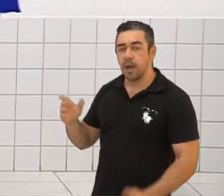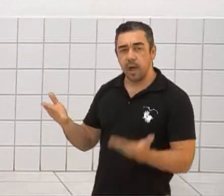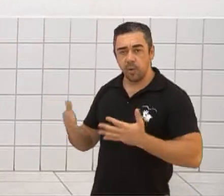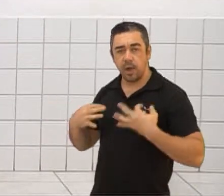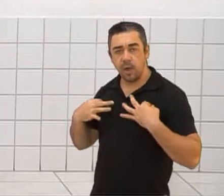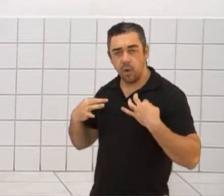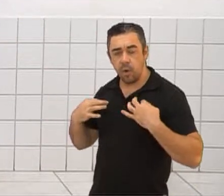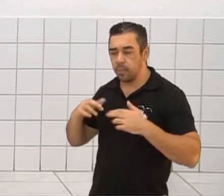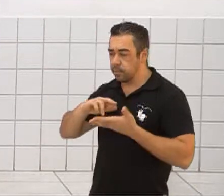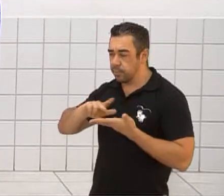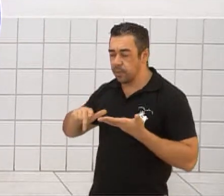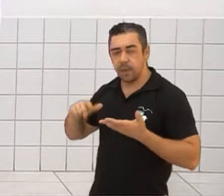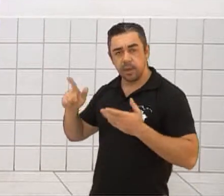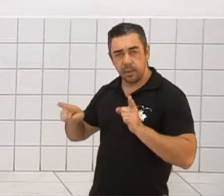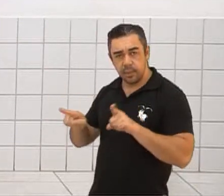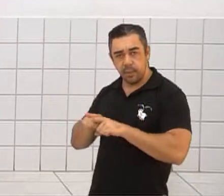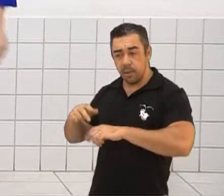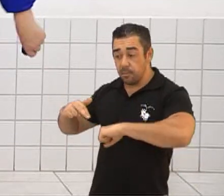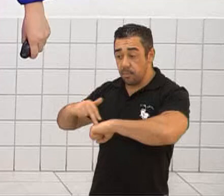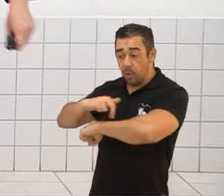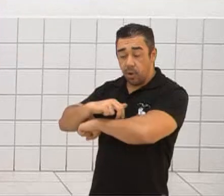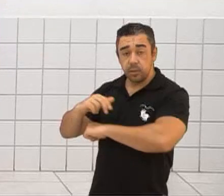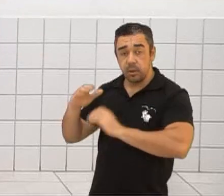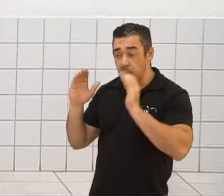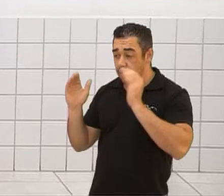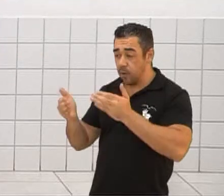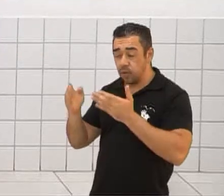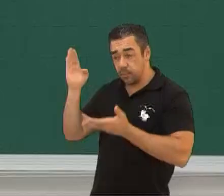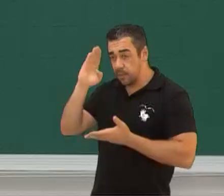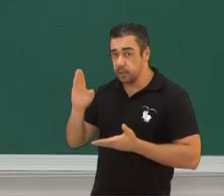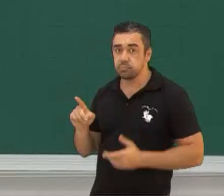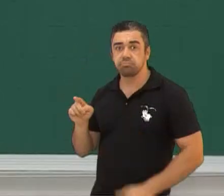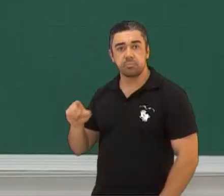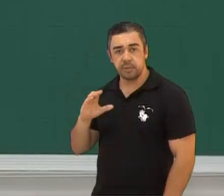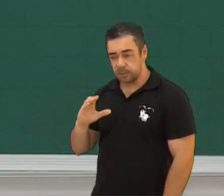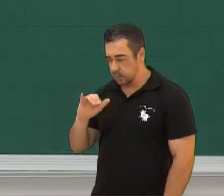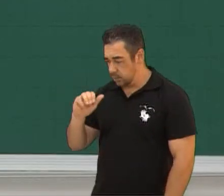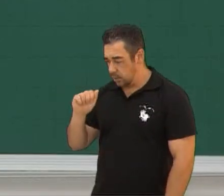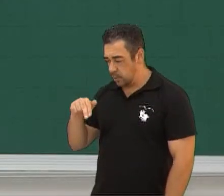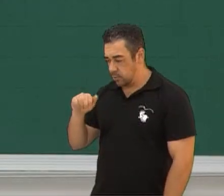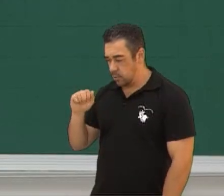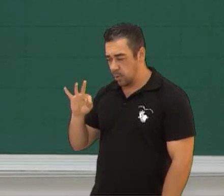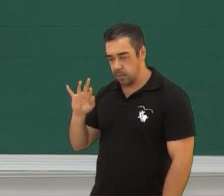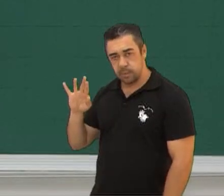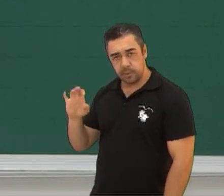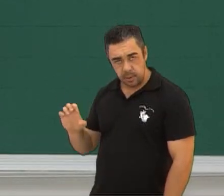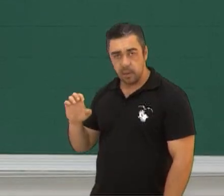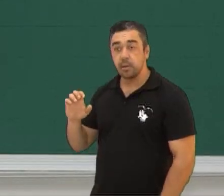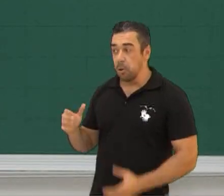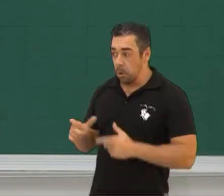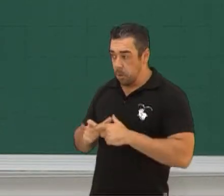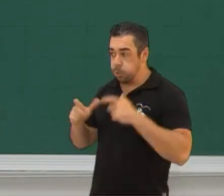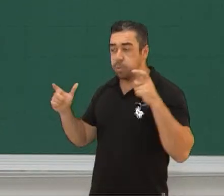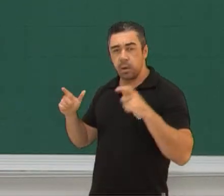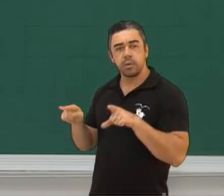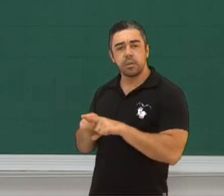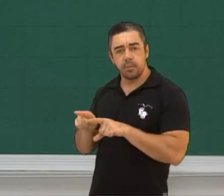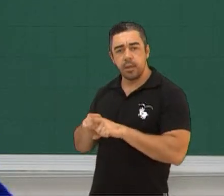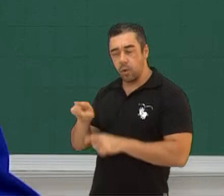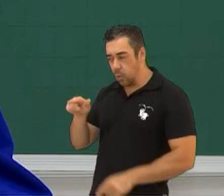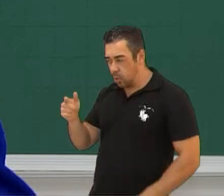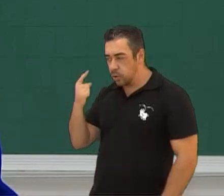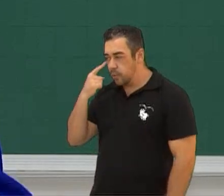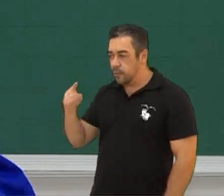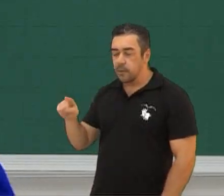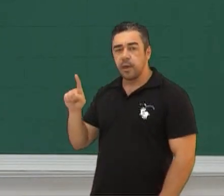moda também, dentro do cenário brasileiro, a Cianorte está com muita força, crescendo cada vez mais, além de outros aspectos. Também temos que